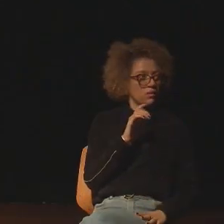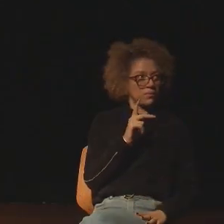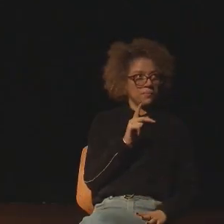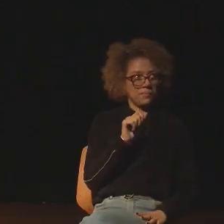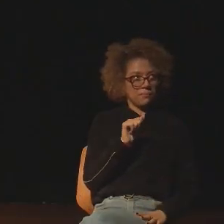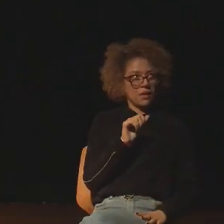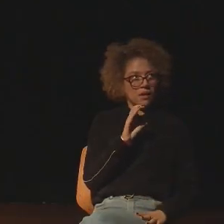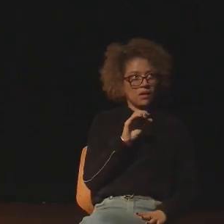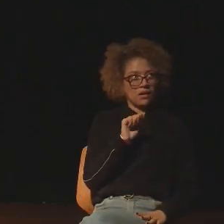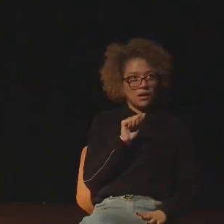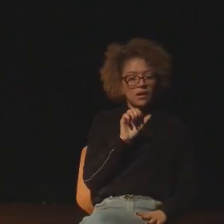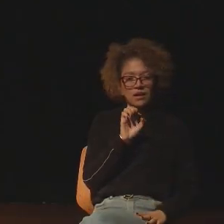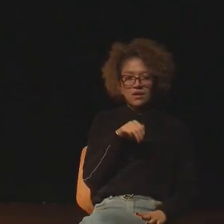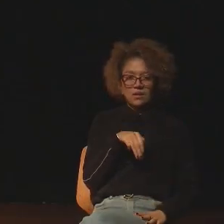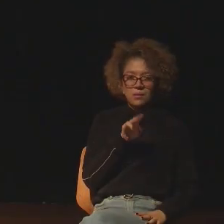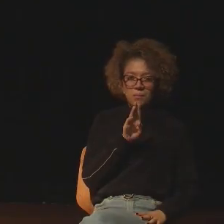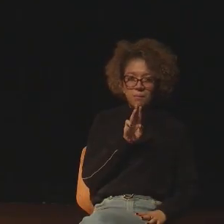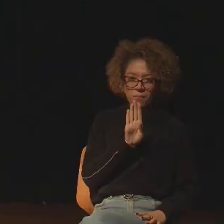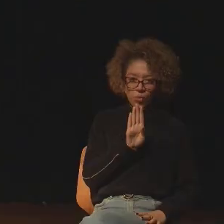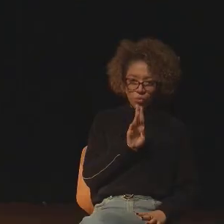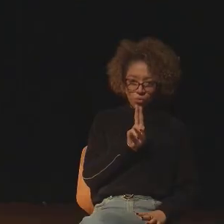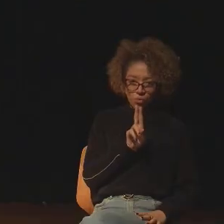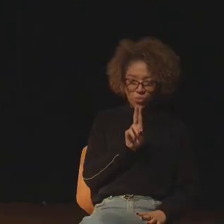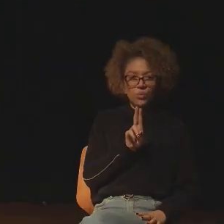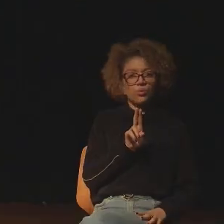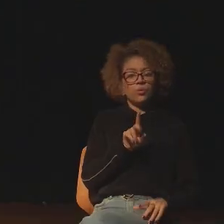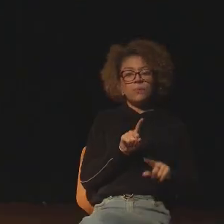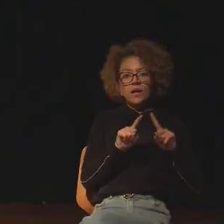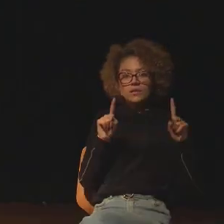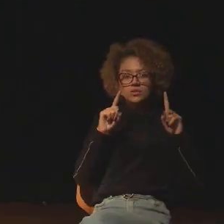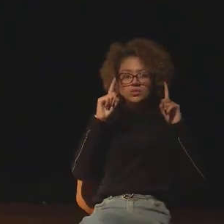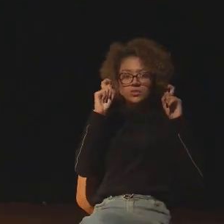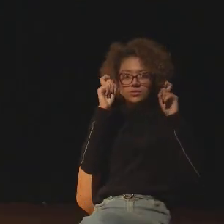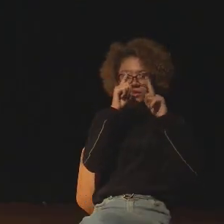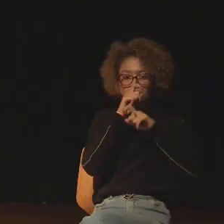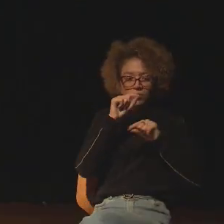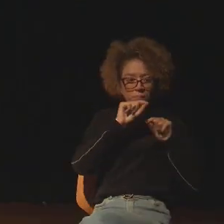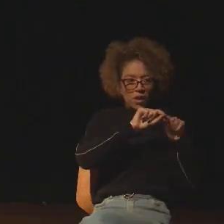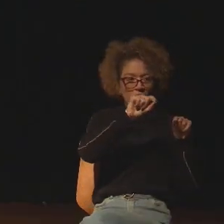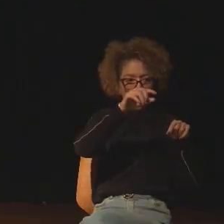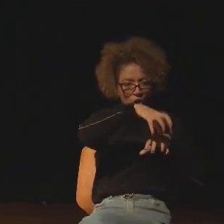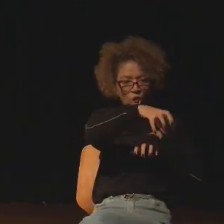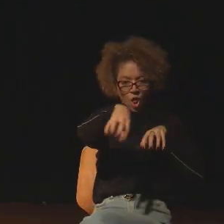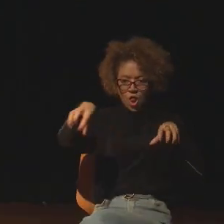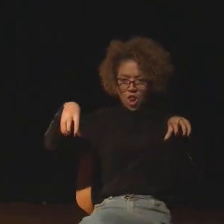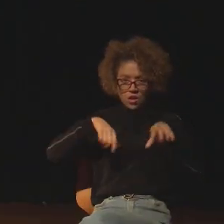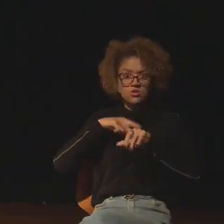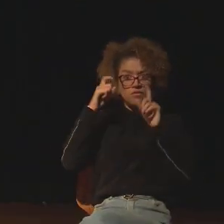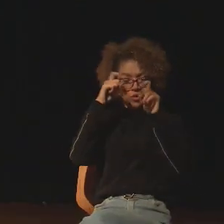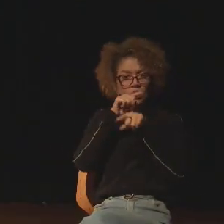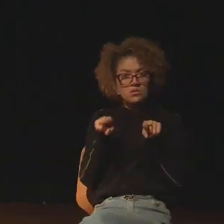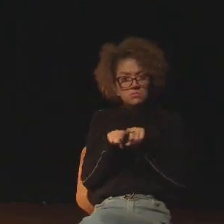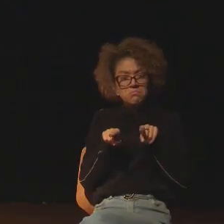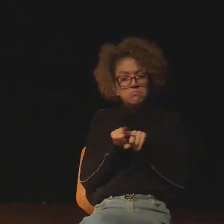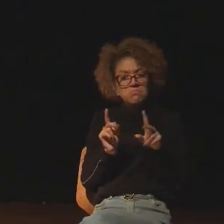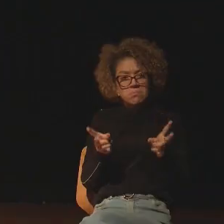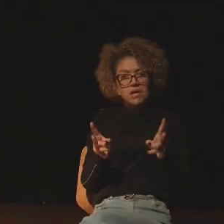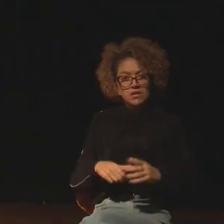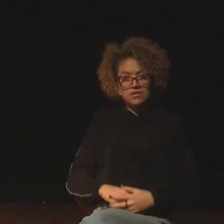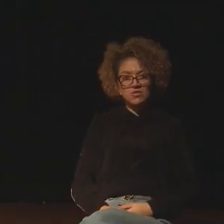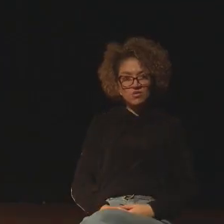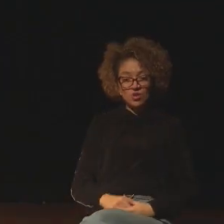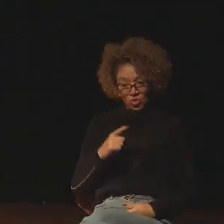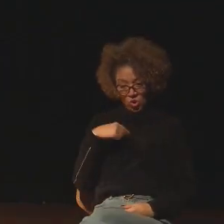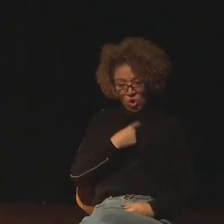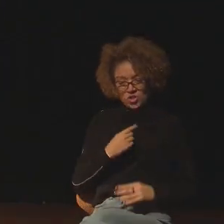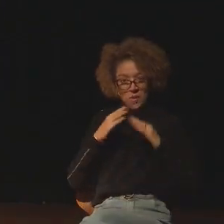de conversar assuntos difíceis com o poder público. Os moradores da cidade são a população de uma